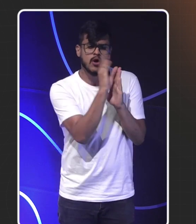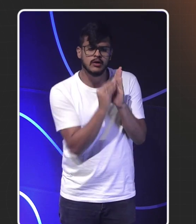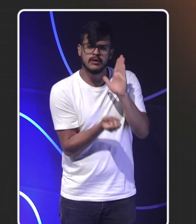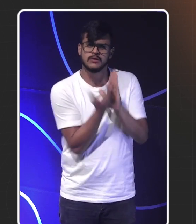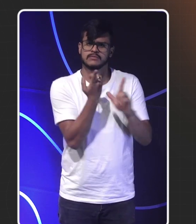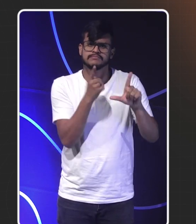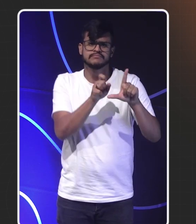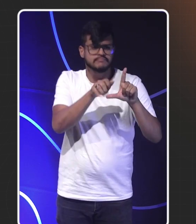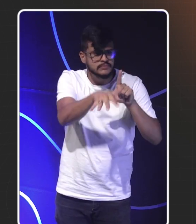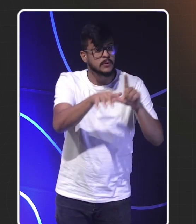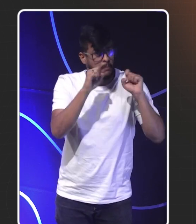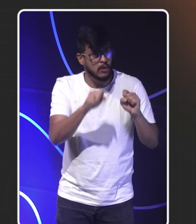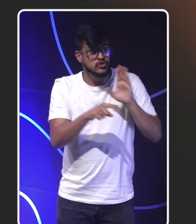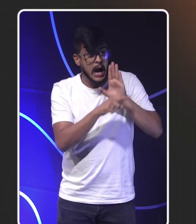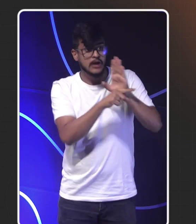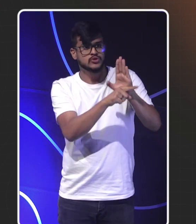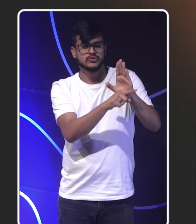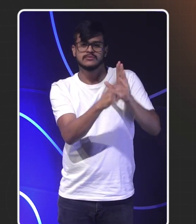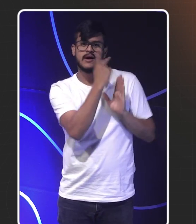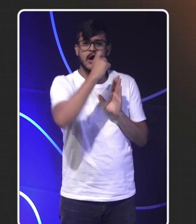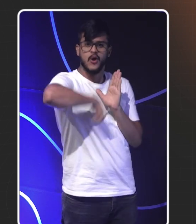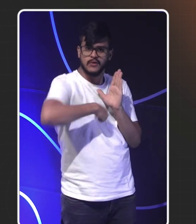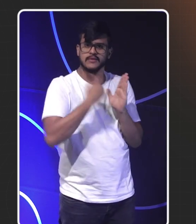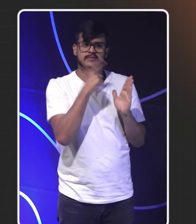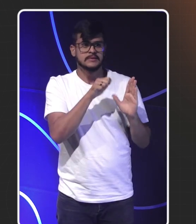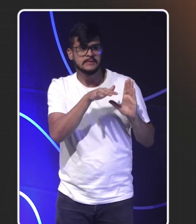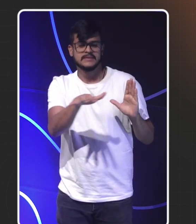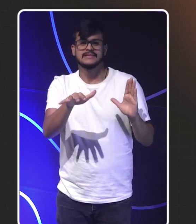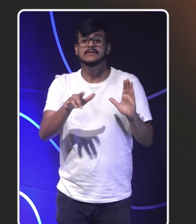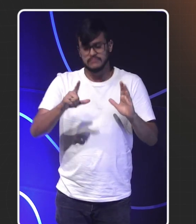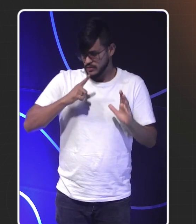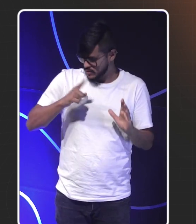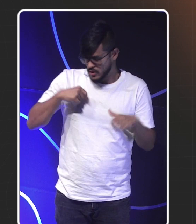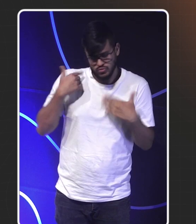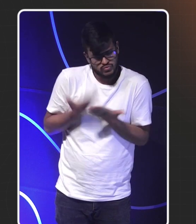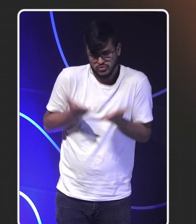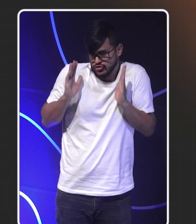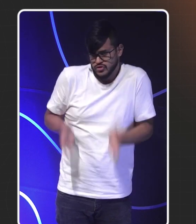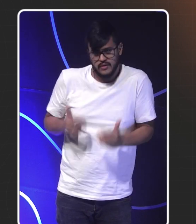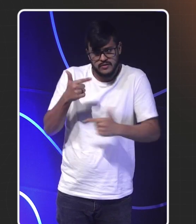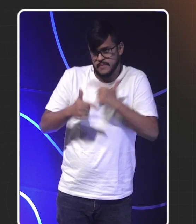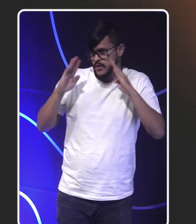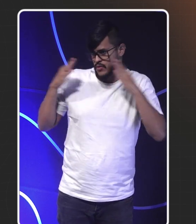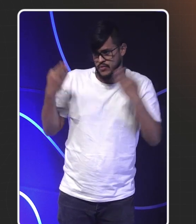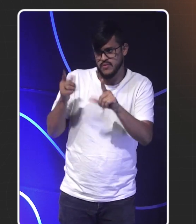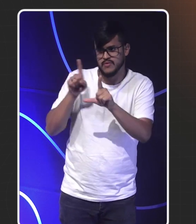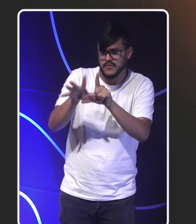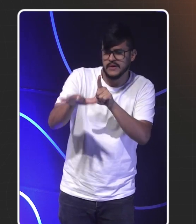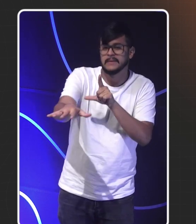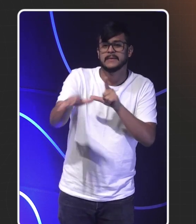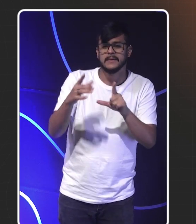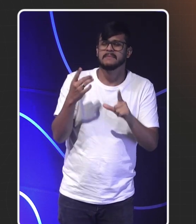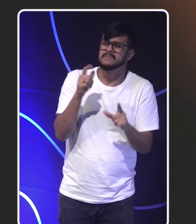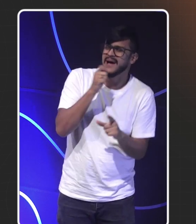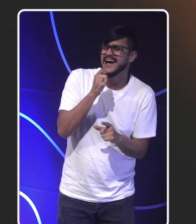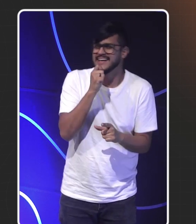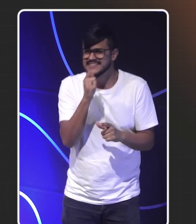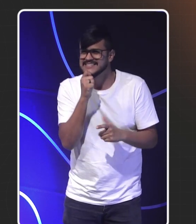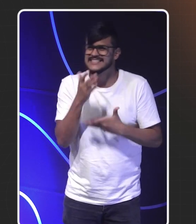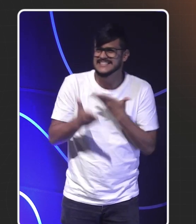agregar para as marcas, né? Então, mesmo vivendo disso, ainda tem essa linha tênue